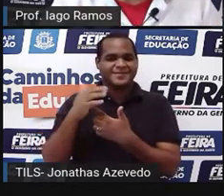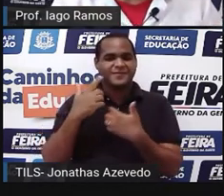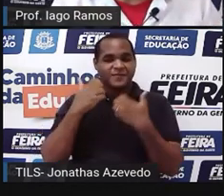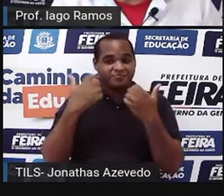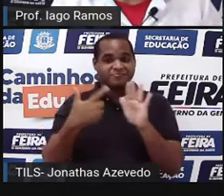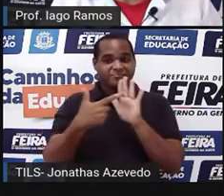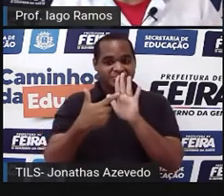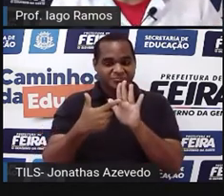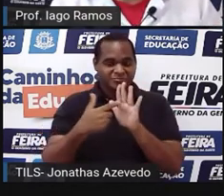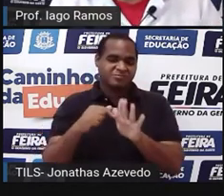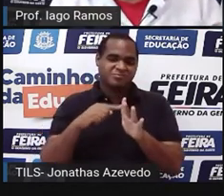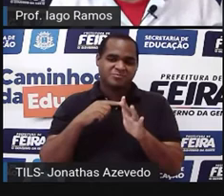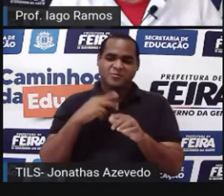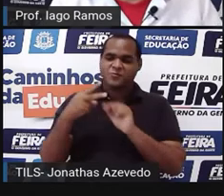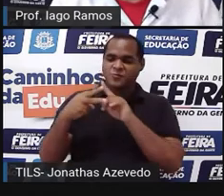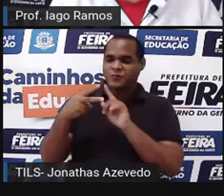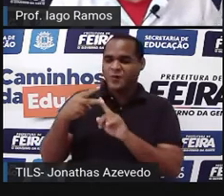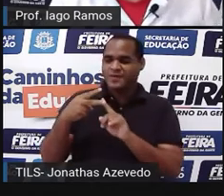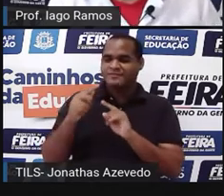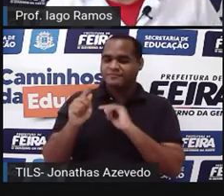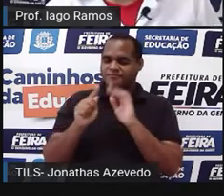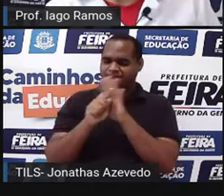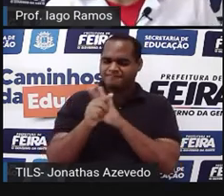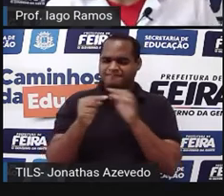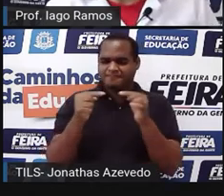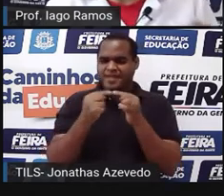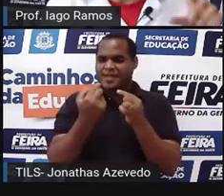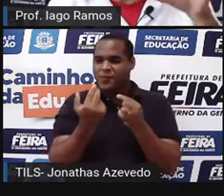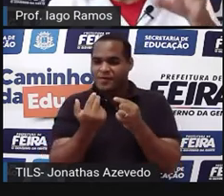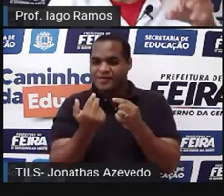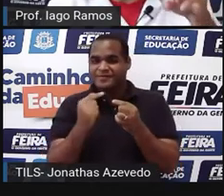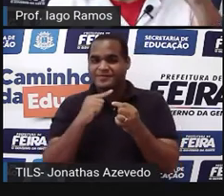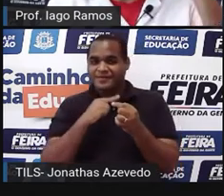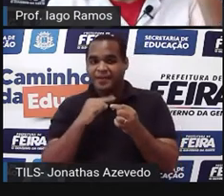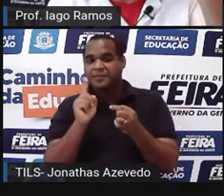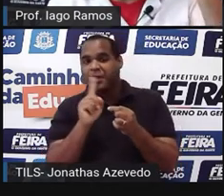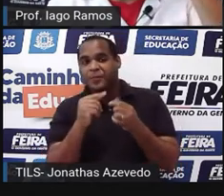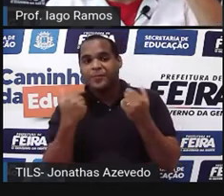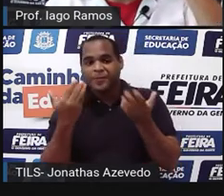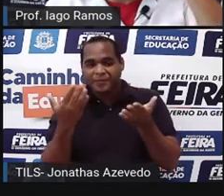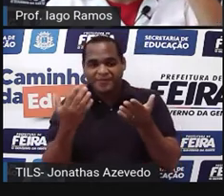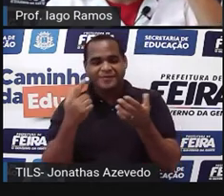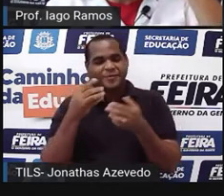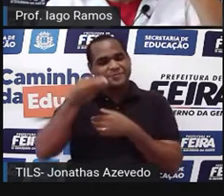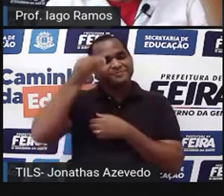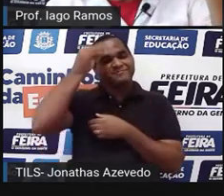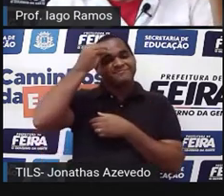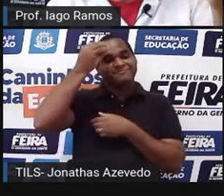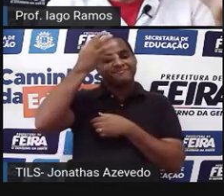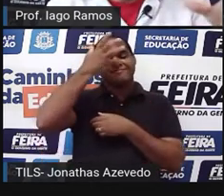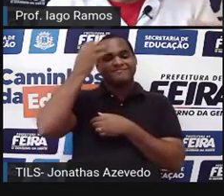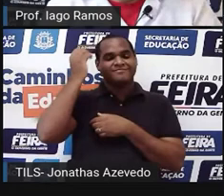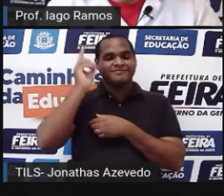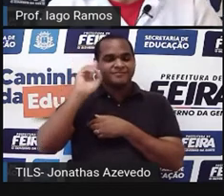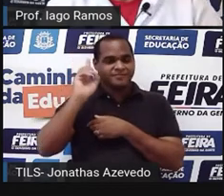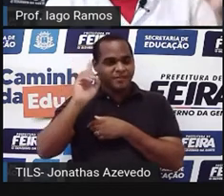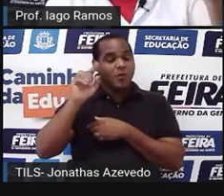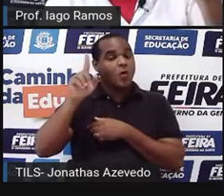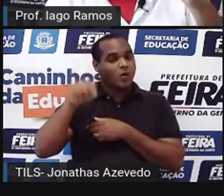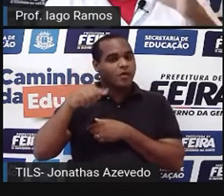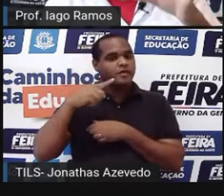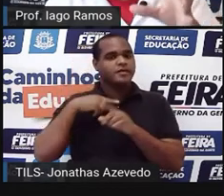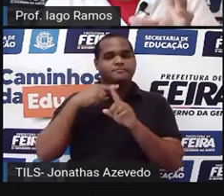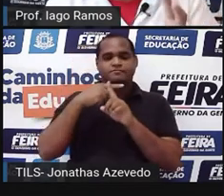ali aqueles dois triângulos e perguntei se eram semelhantes. Então, a gente já consegue colocar isso na cabeça. Ó, a